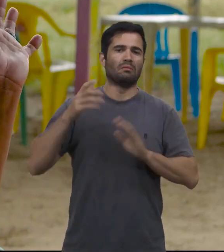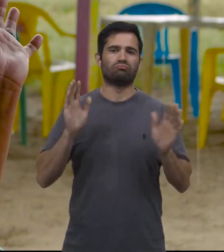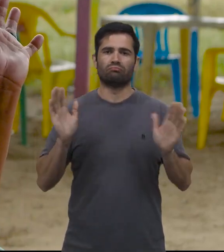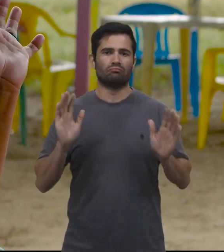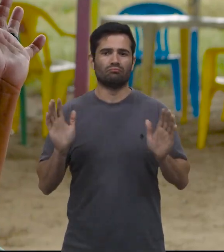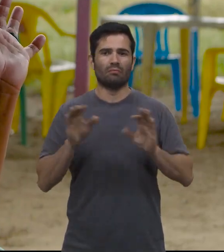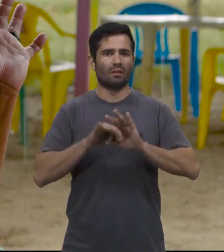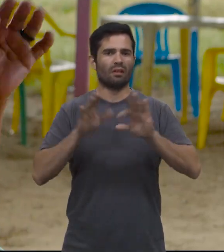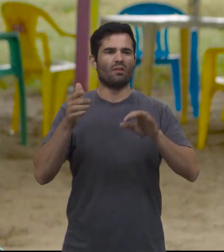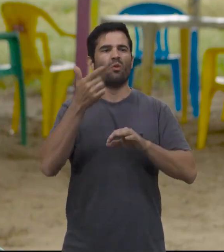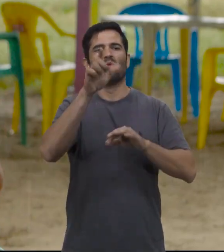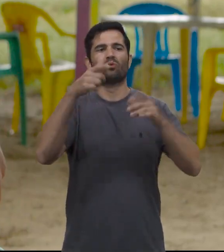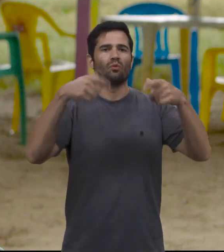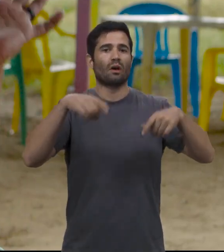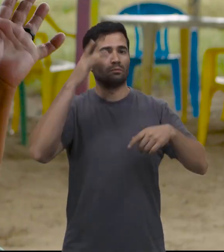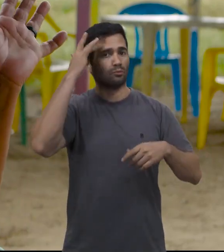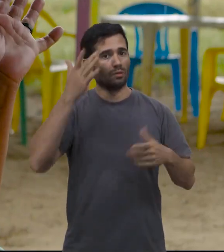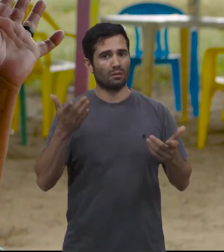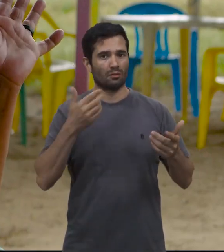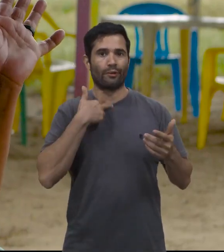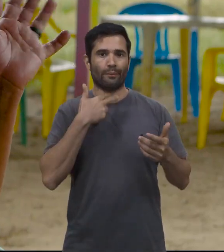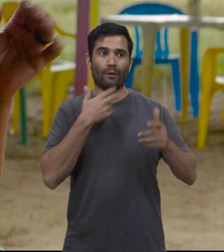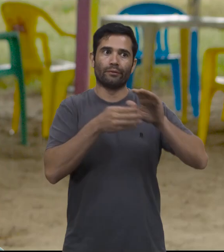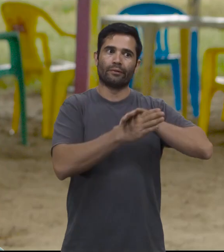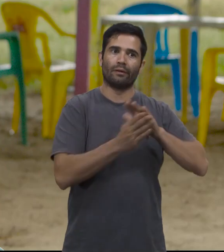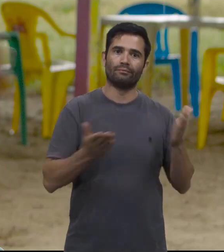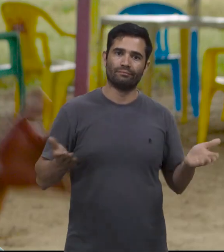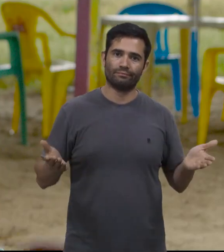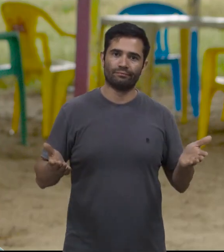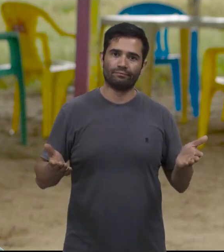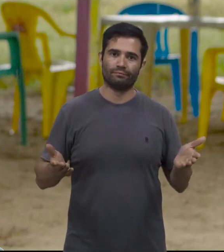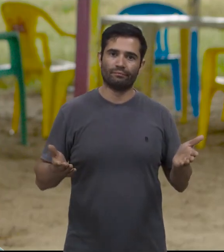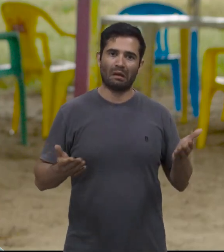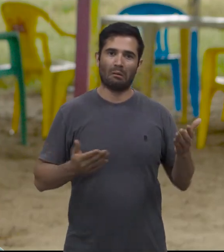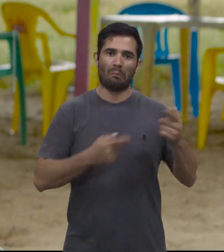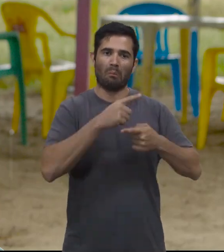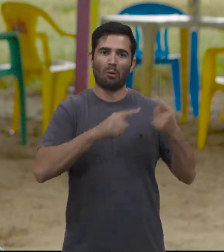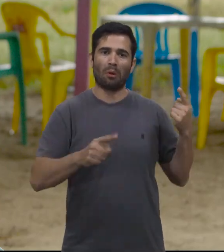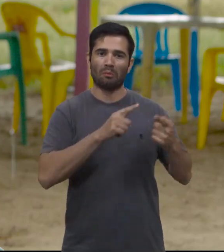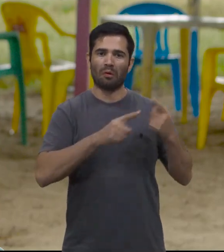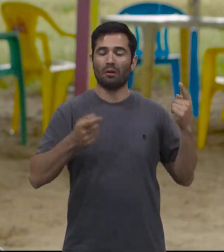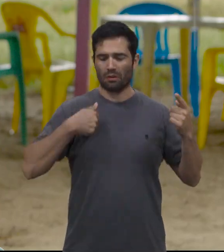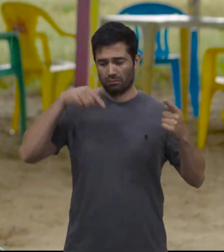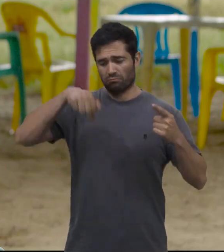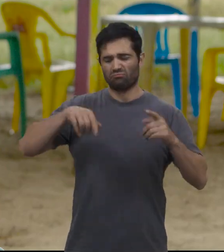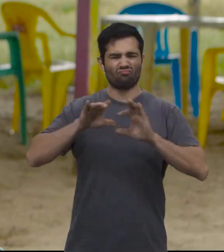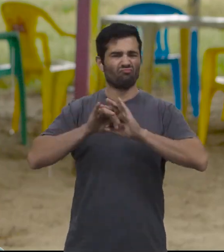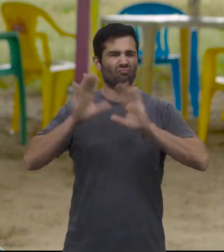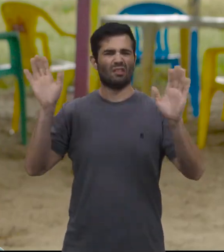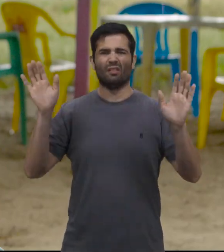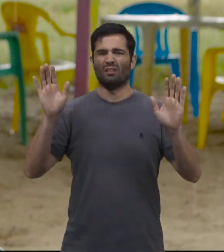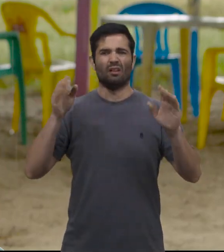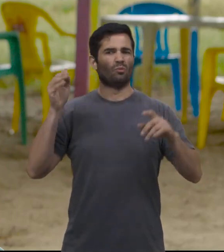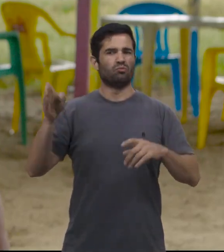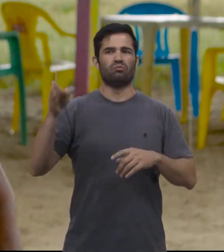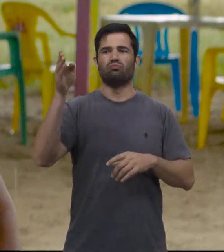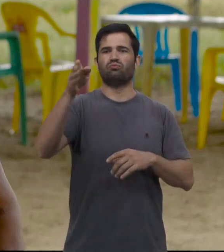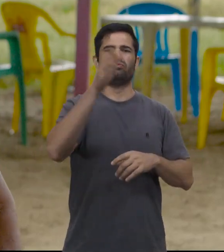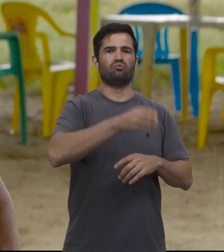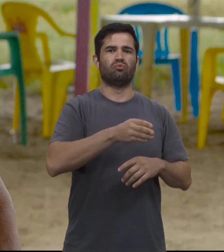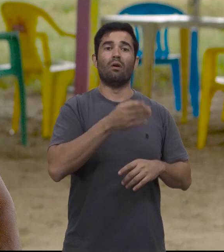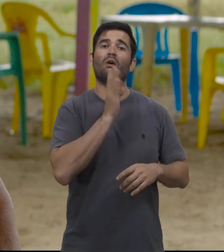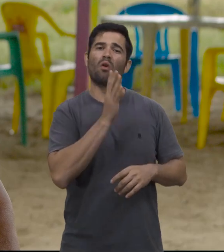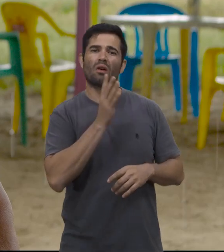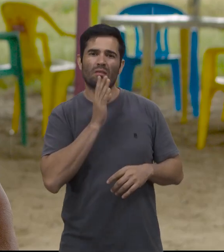ninguém que me embarga, né? Em outros cantos, você não pode entrar em todos os locais. Então, aqui eu posso ir para qualquer canto,